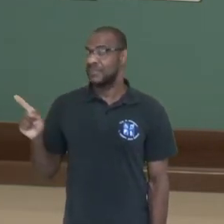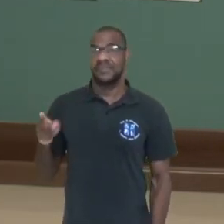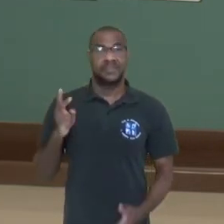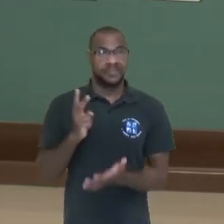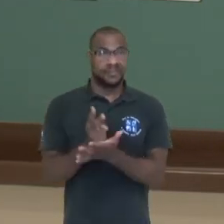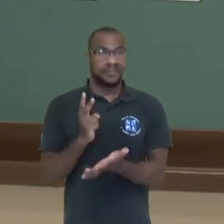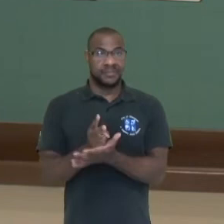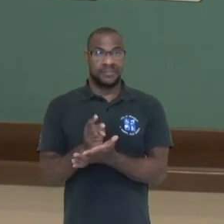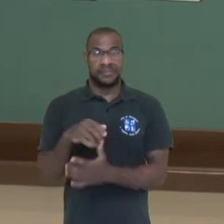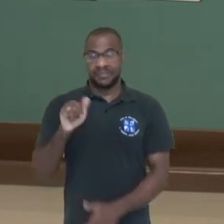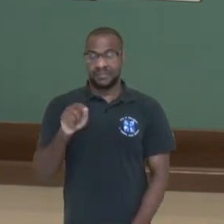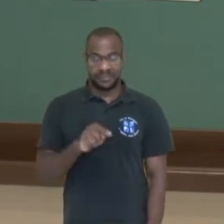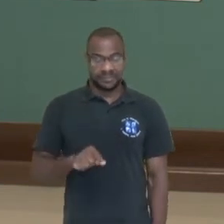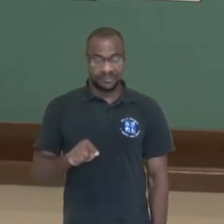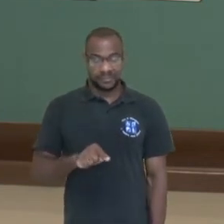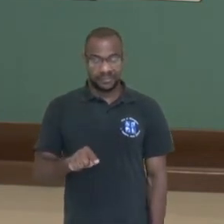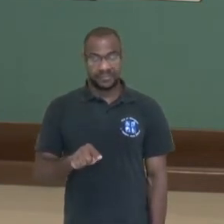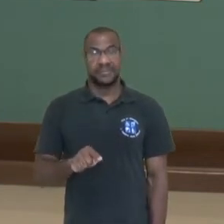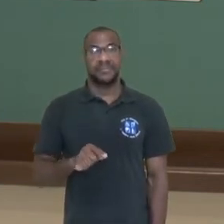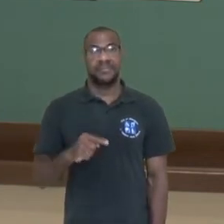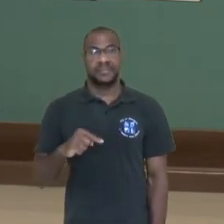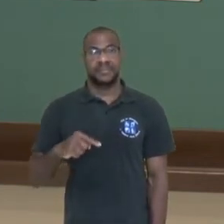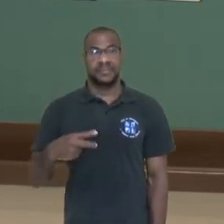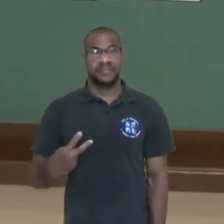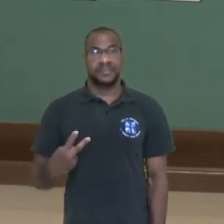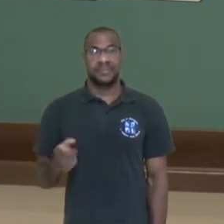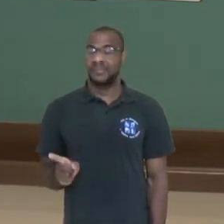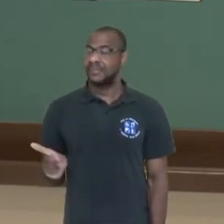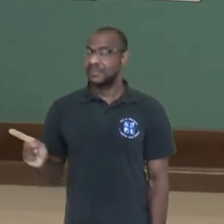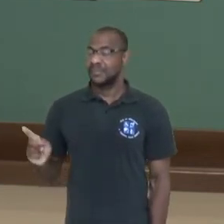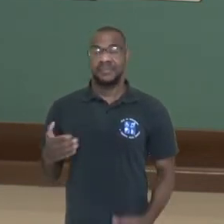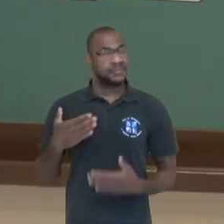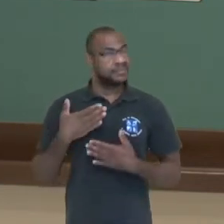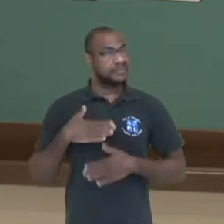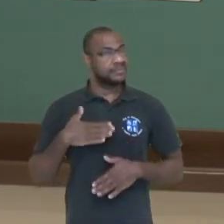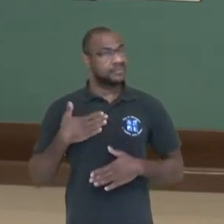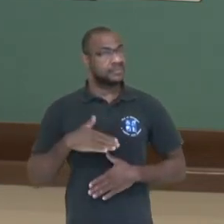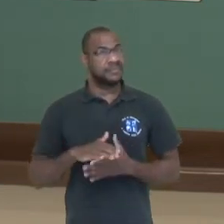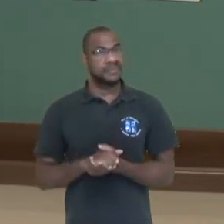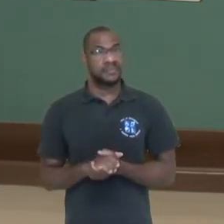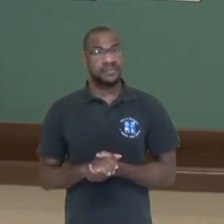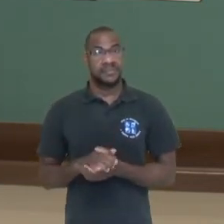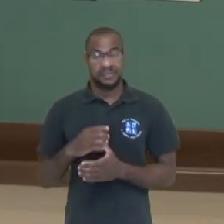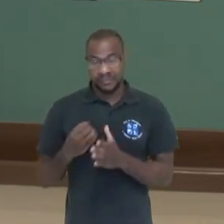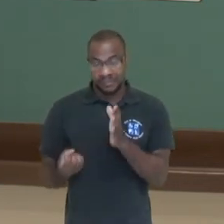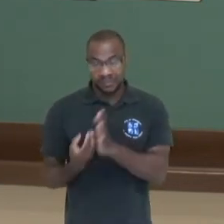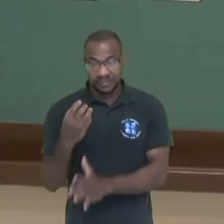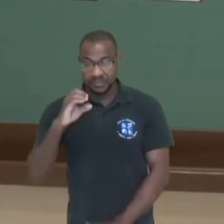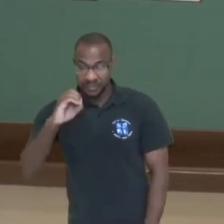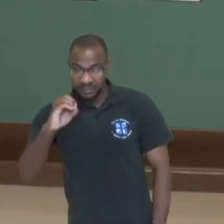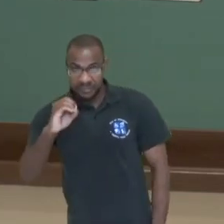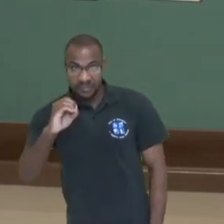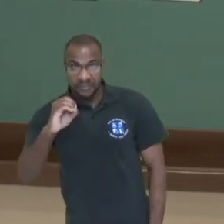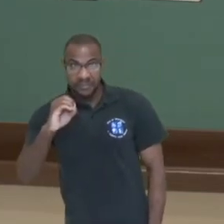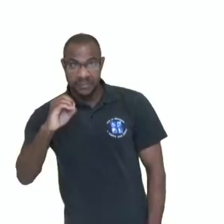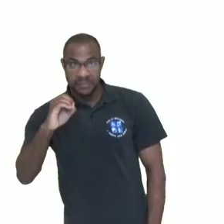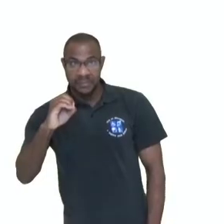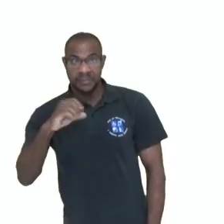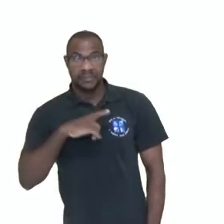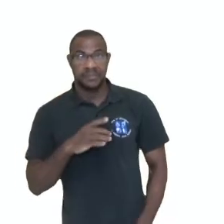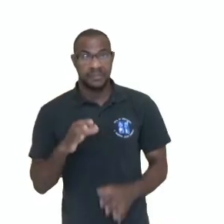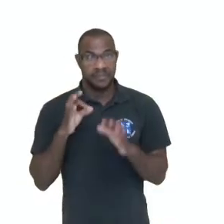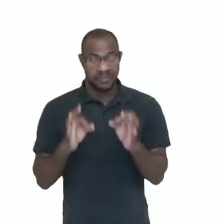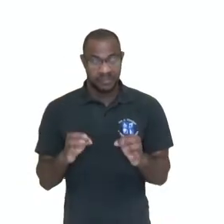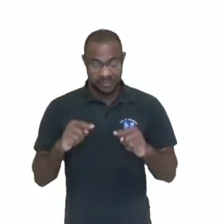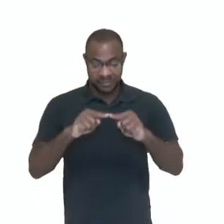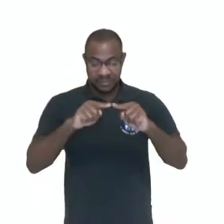y. Então, menos 2. Está aqui, ó. Então, fica muito tranquilo. Apareceu um 0 na coordenada, com certeza o ponto